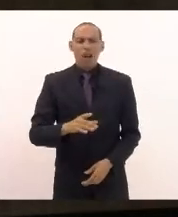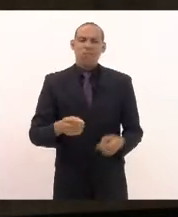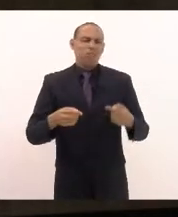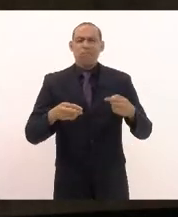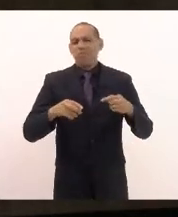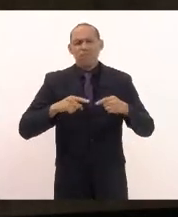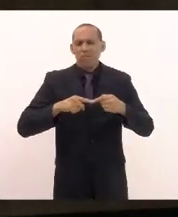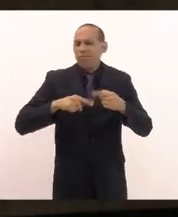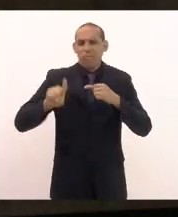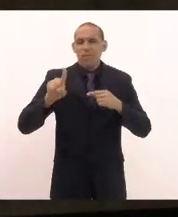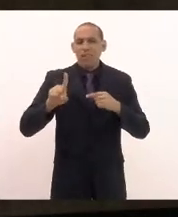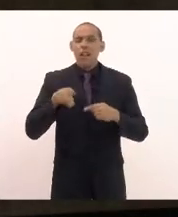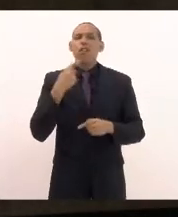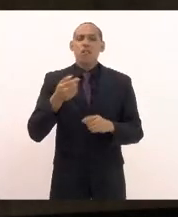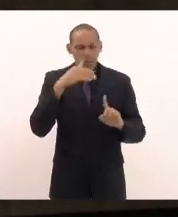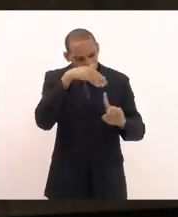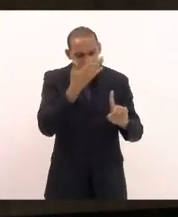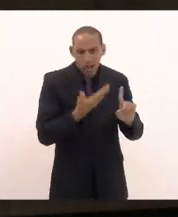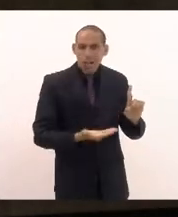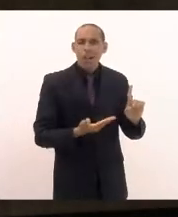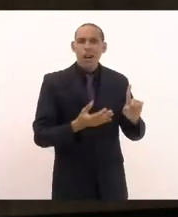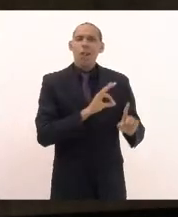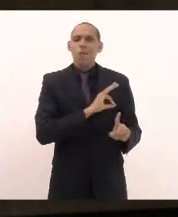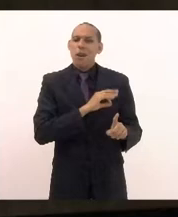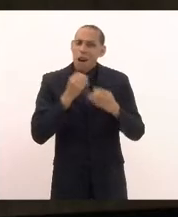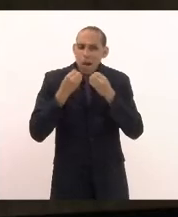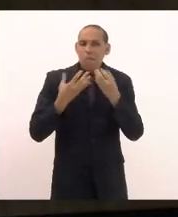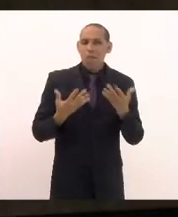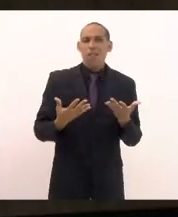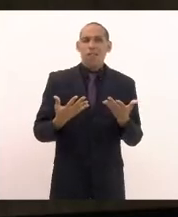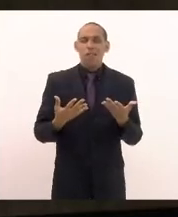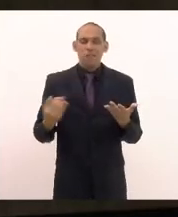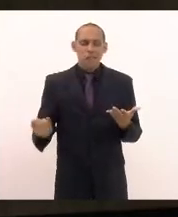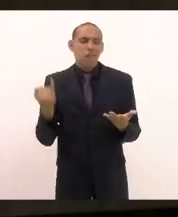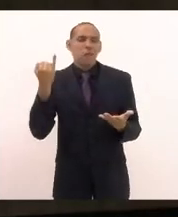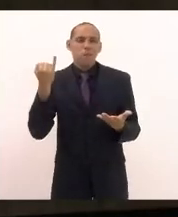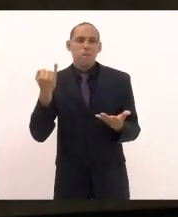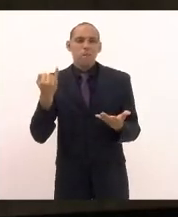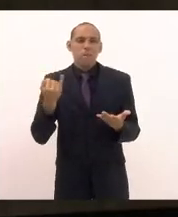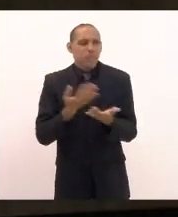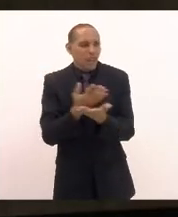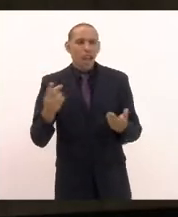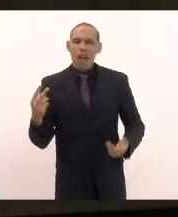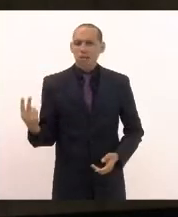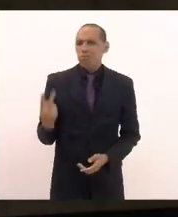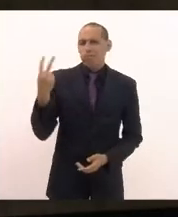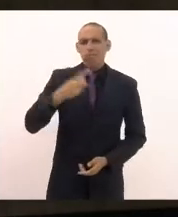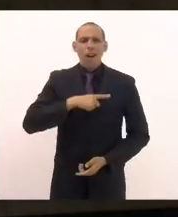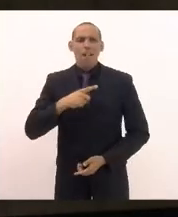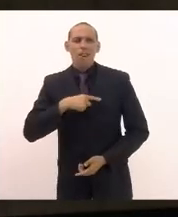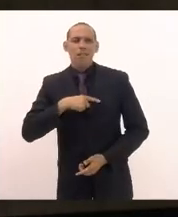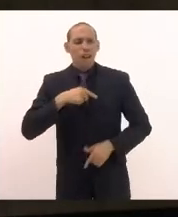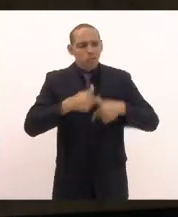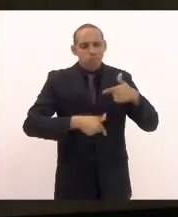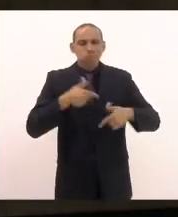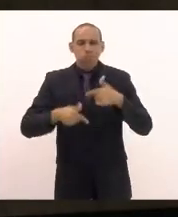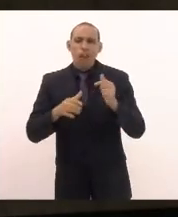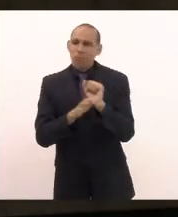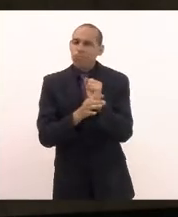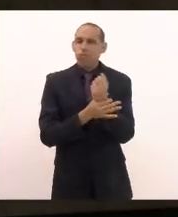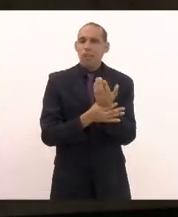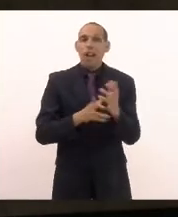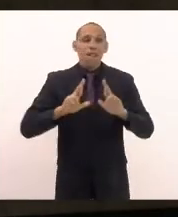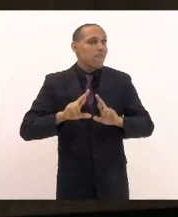problema em homenagear bons policiais, não tem nenhum problema em homenagear assim, os valorosos homens e mulheres que atuam nas forças de segurança. Isso